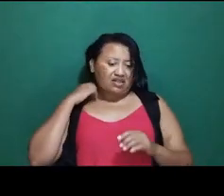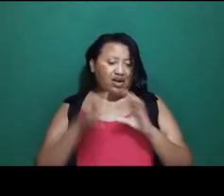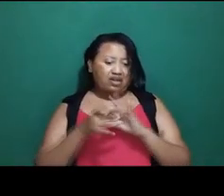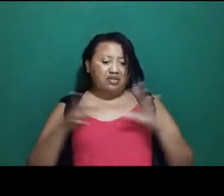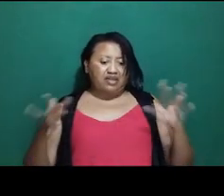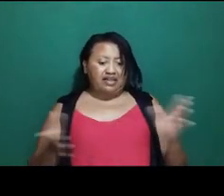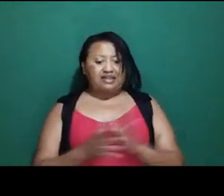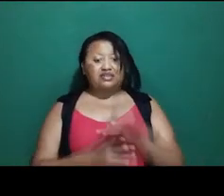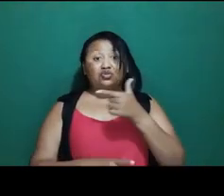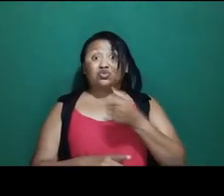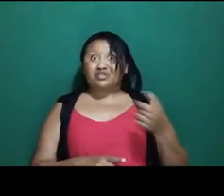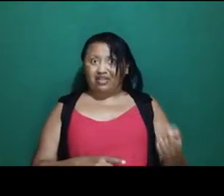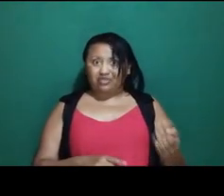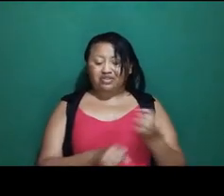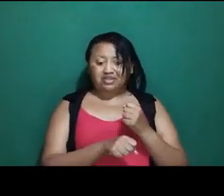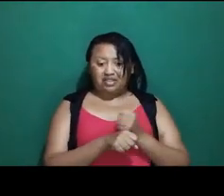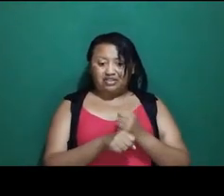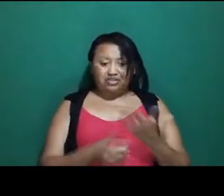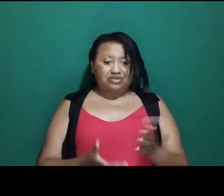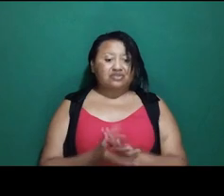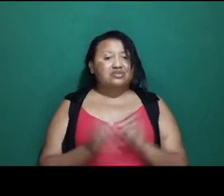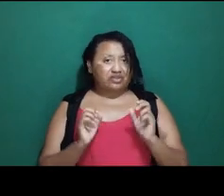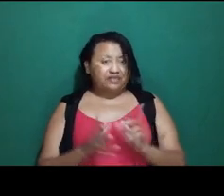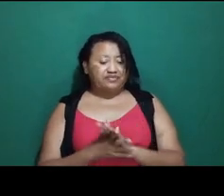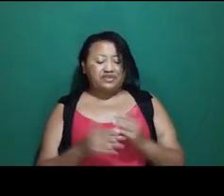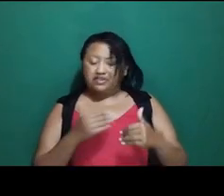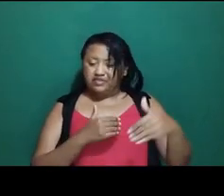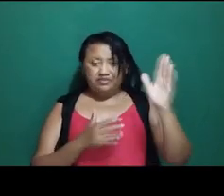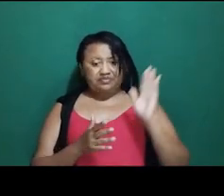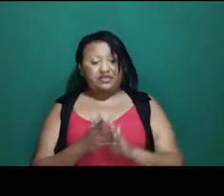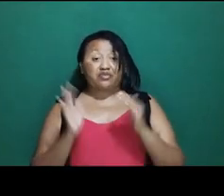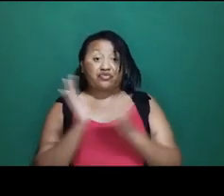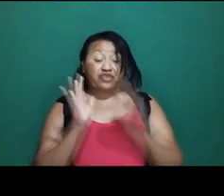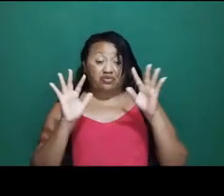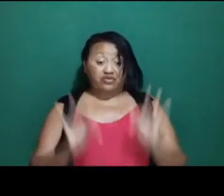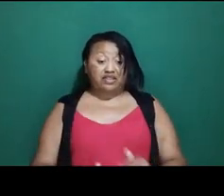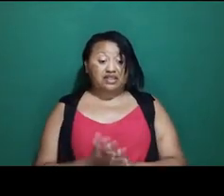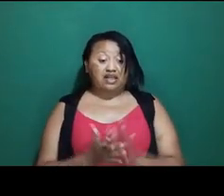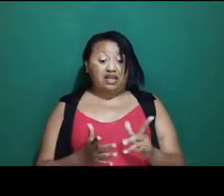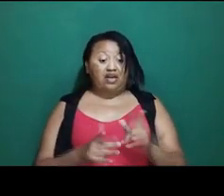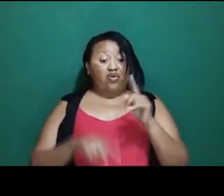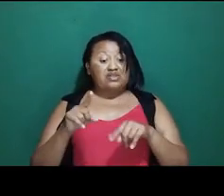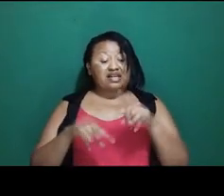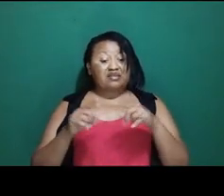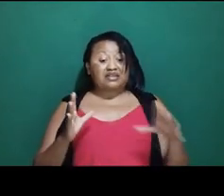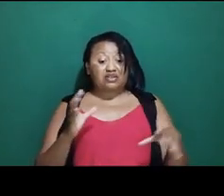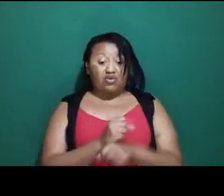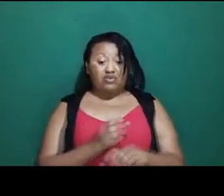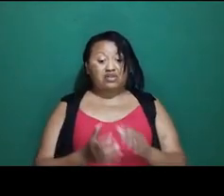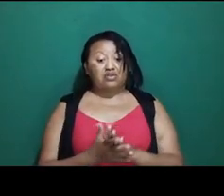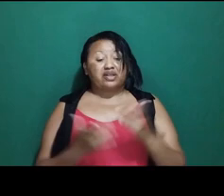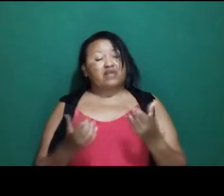corre o risco de tangenciar o tempo certo e aqui por outro para finalizar né os elementos da conclusão